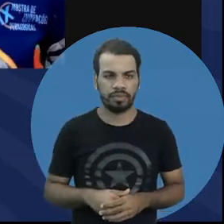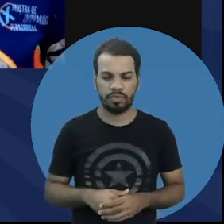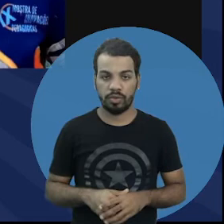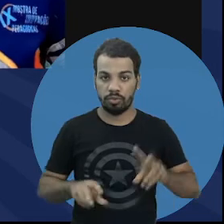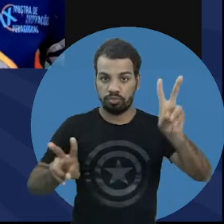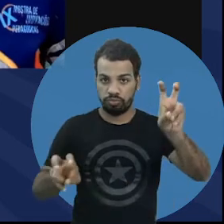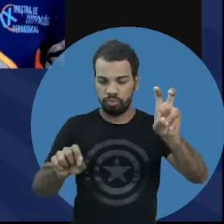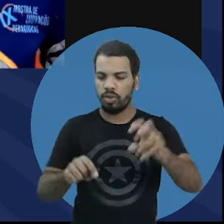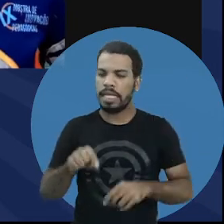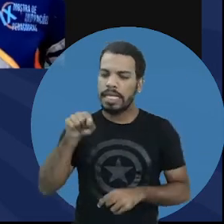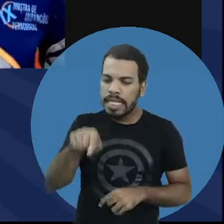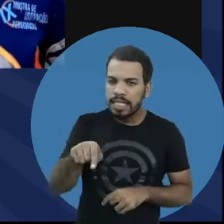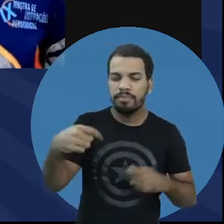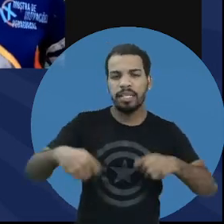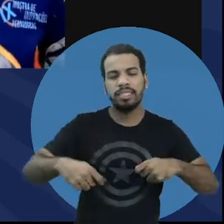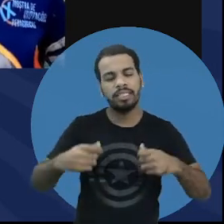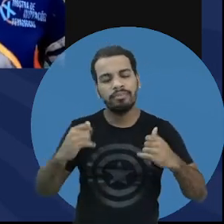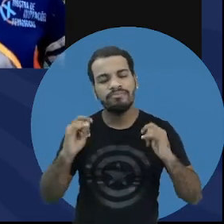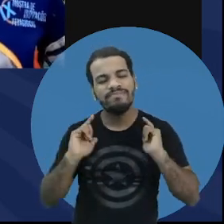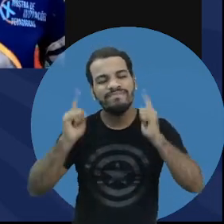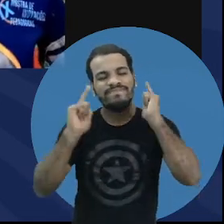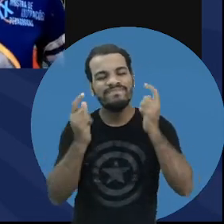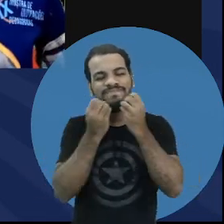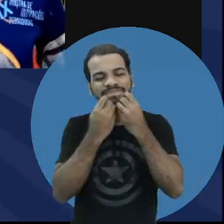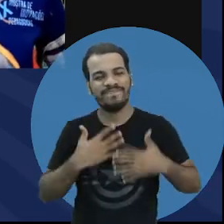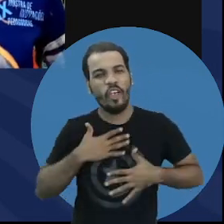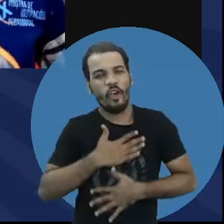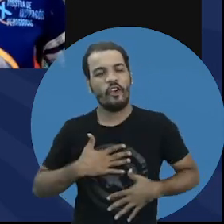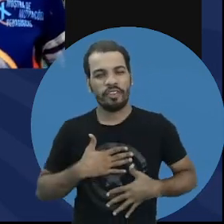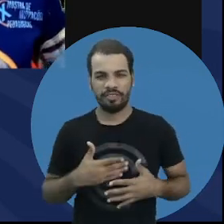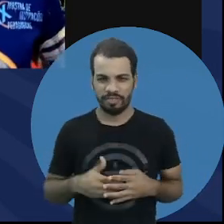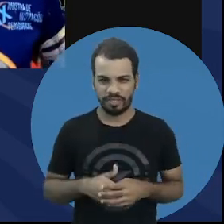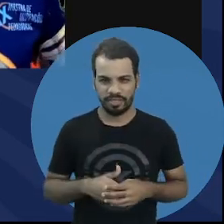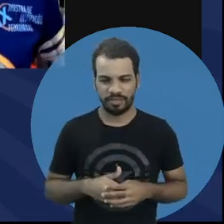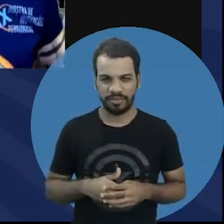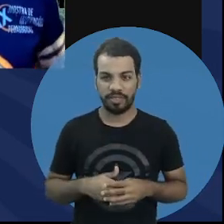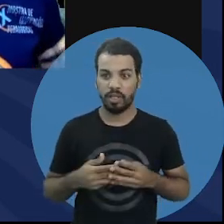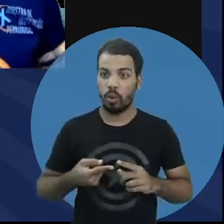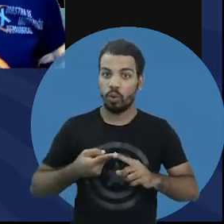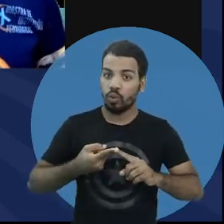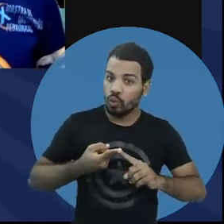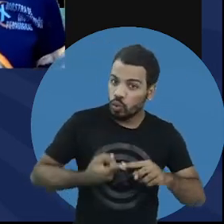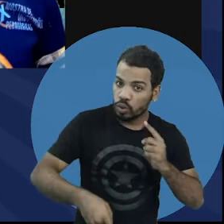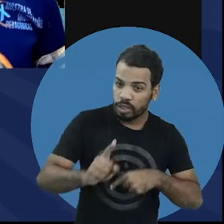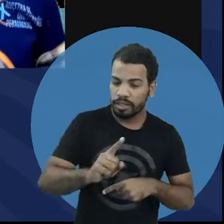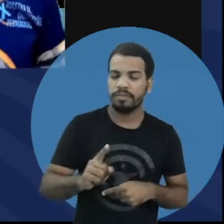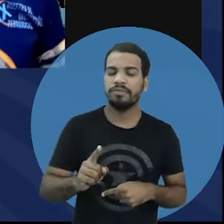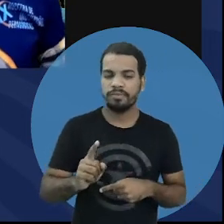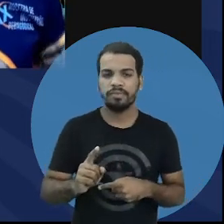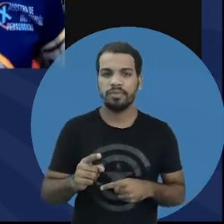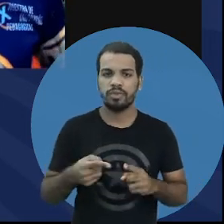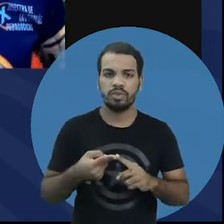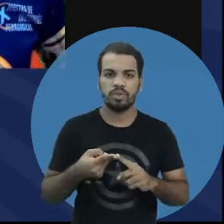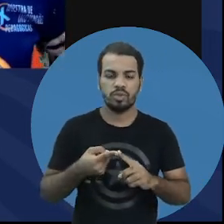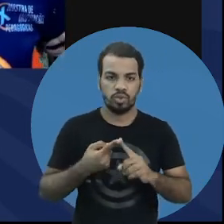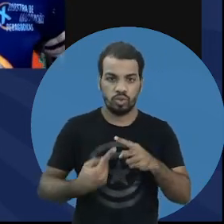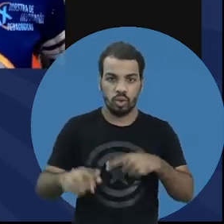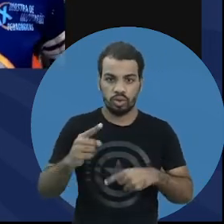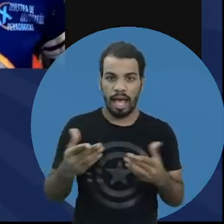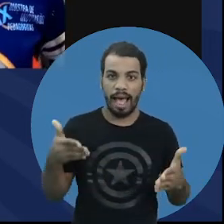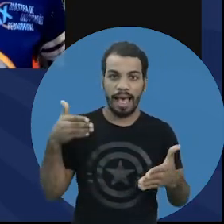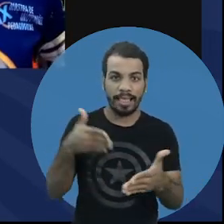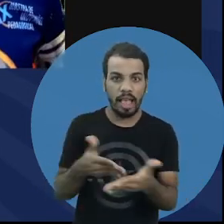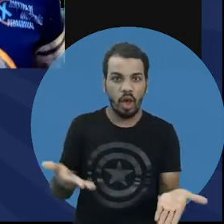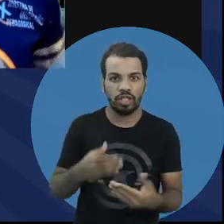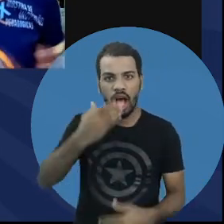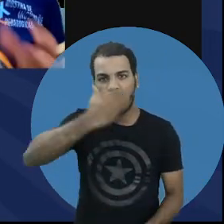ser divertido, né? E veja que o sucesso, obviamente, né, que os seus produtos fazem até